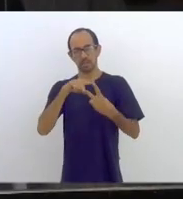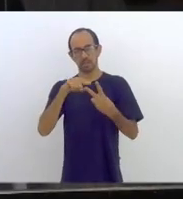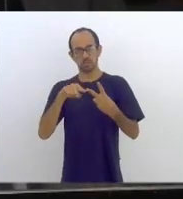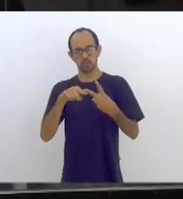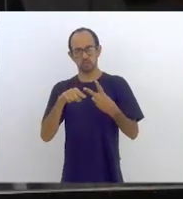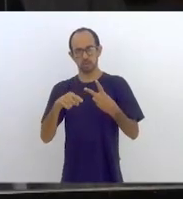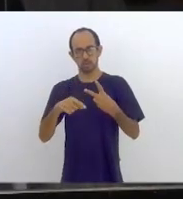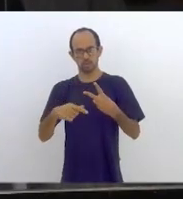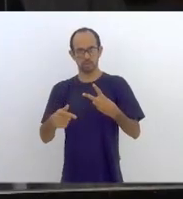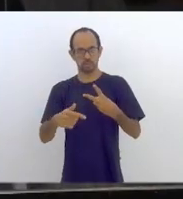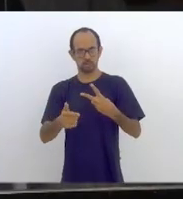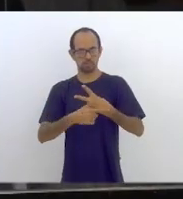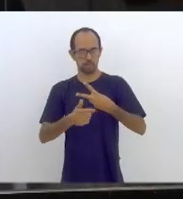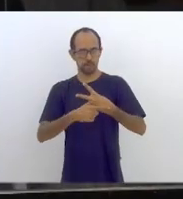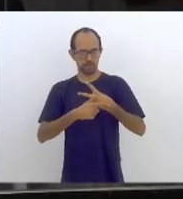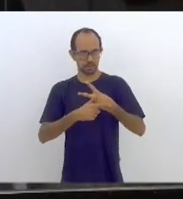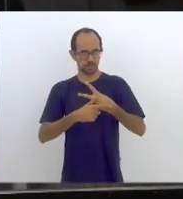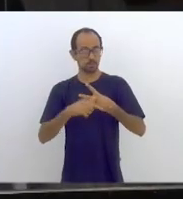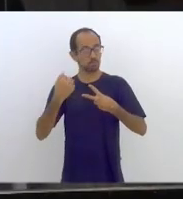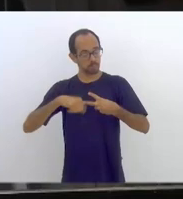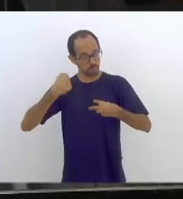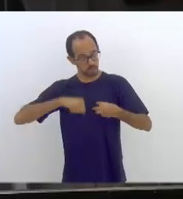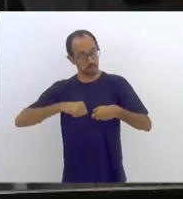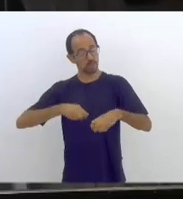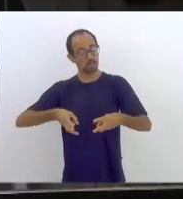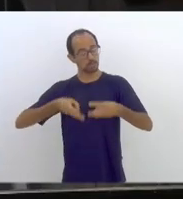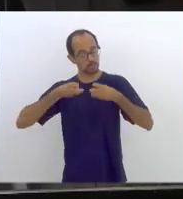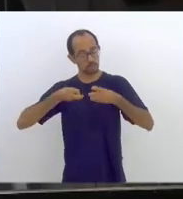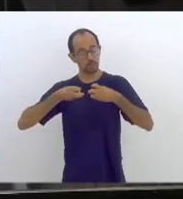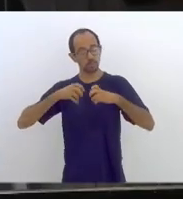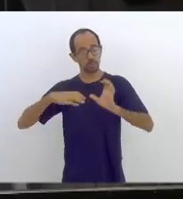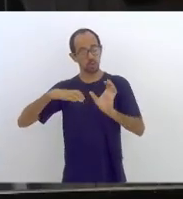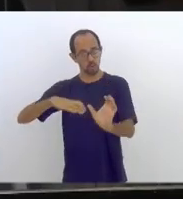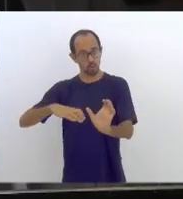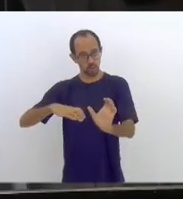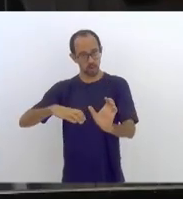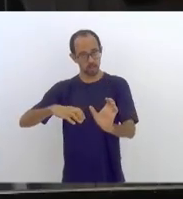é preciso ser revisto pelo congresso nacional